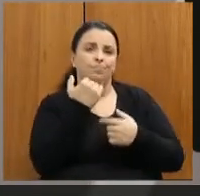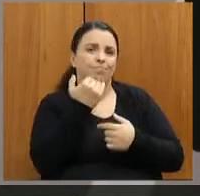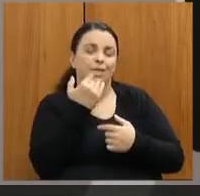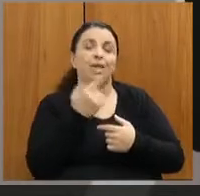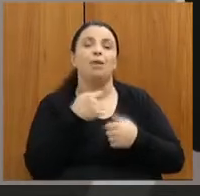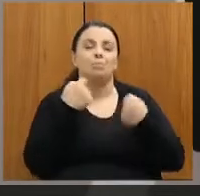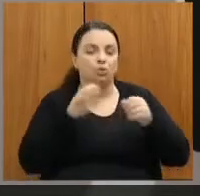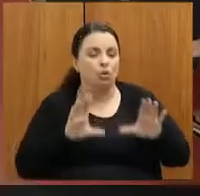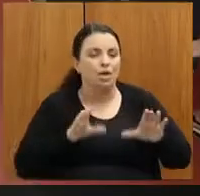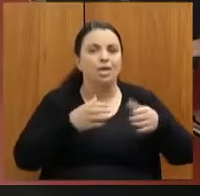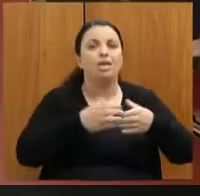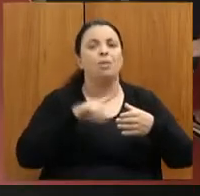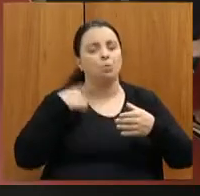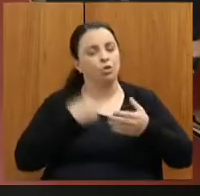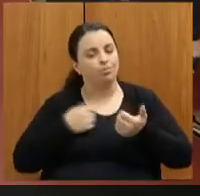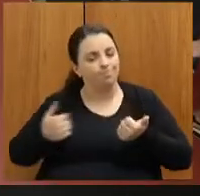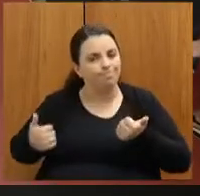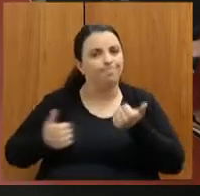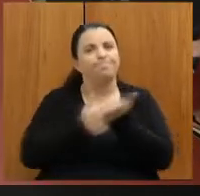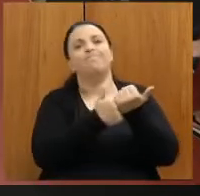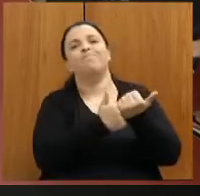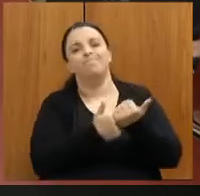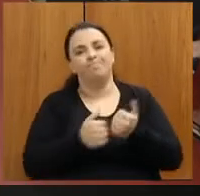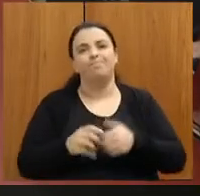estamos aqui para apoiar Muito obrigado